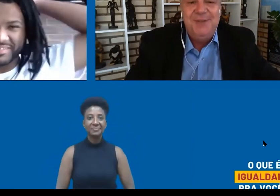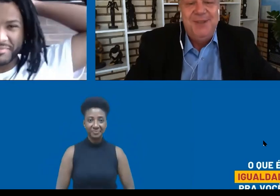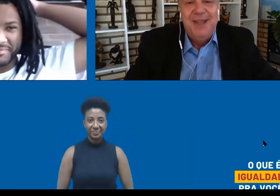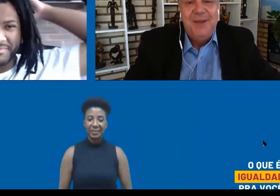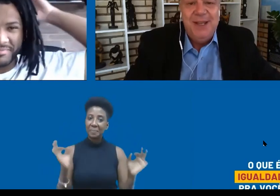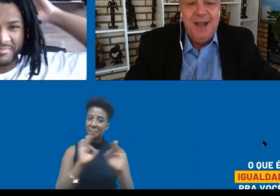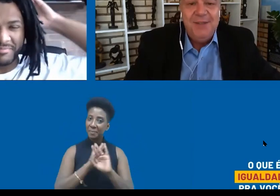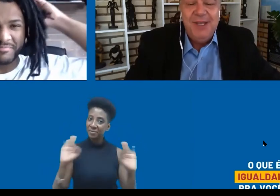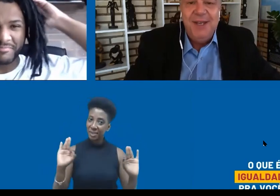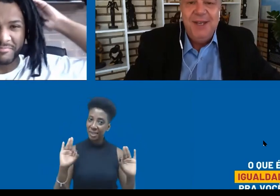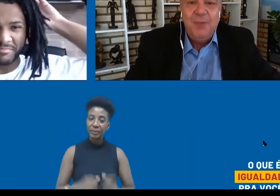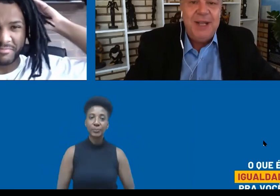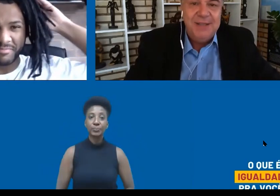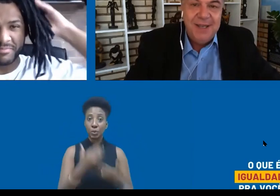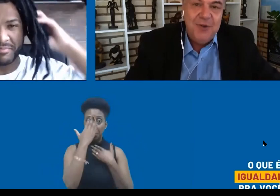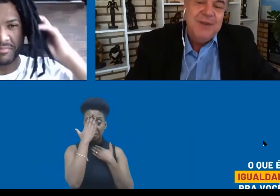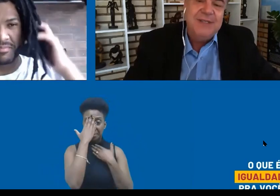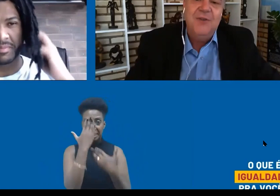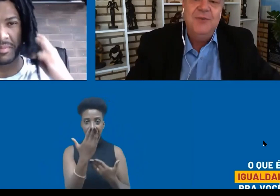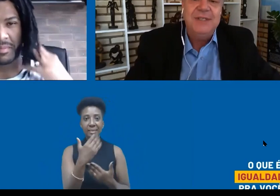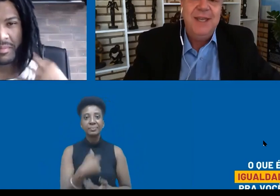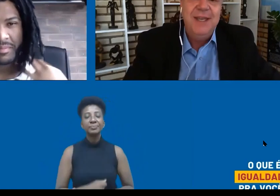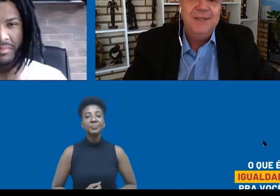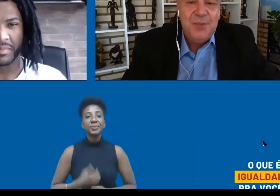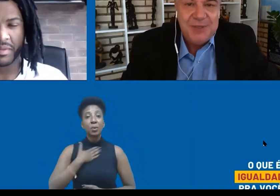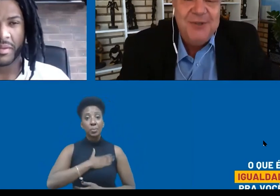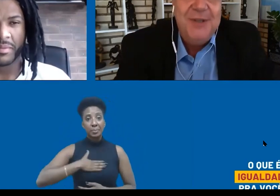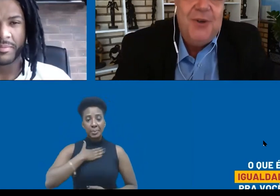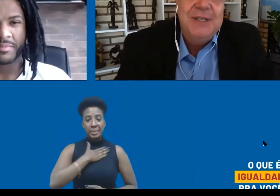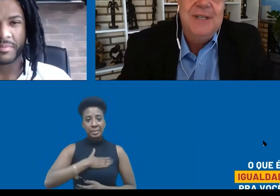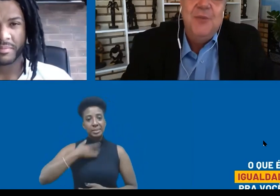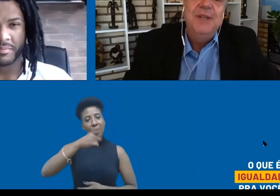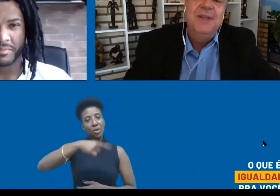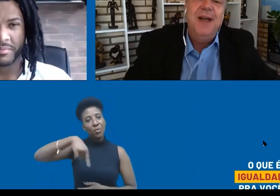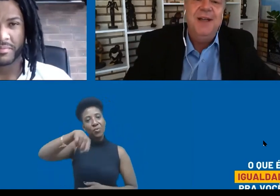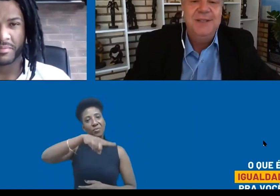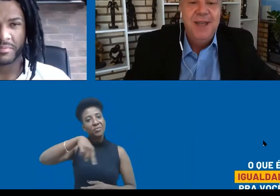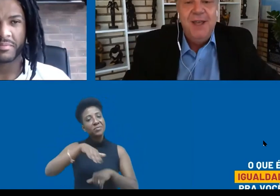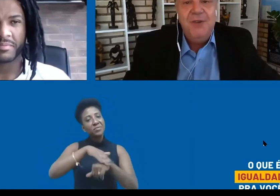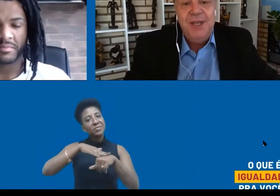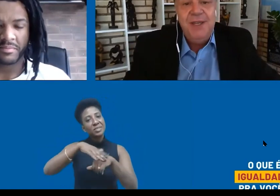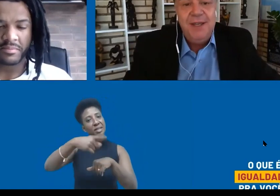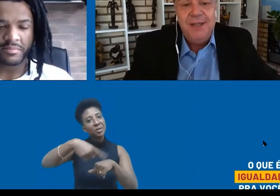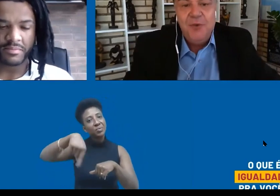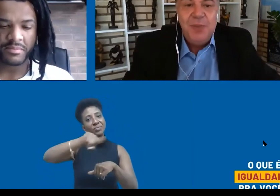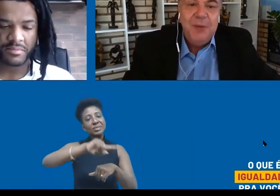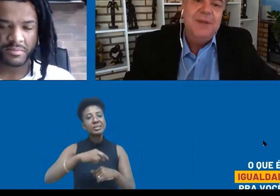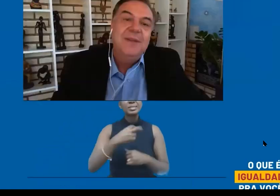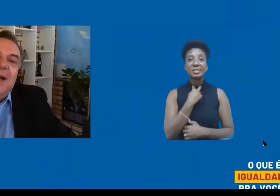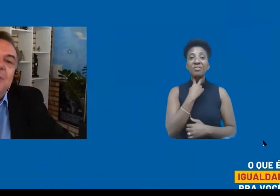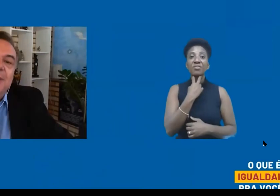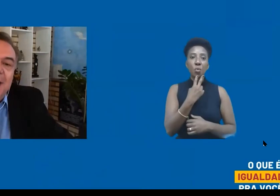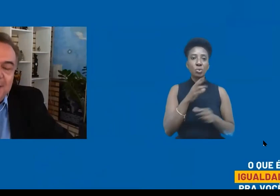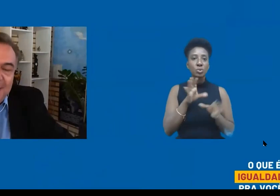Perfeito. concordo com a cabeça. Renê, um prazer conversar com vocês, o pessoal da Vozes da Comunidade. Eu queria aqui